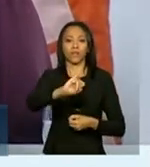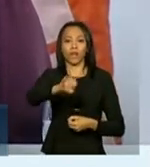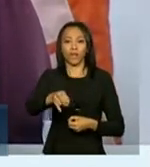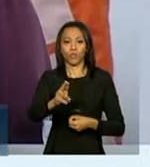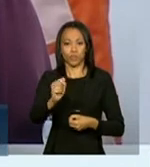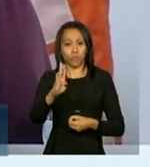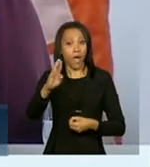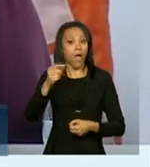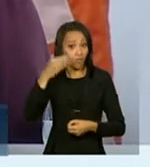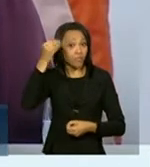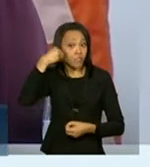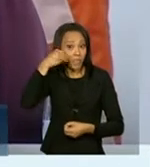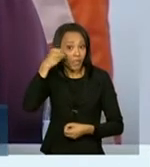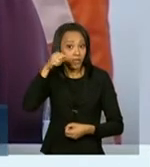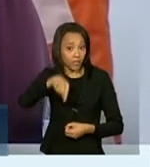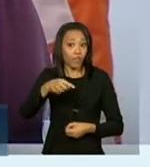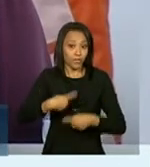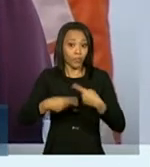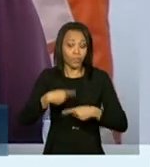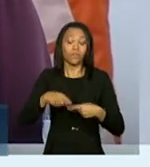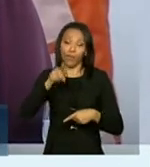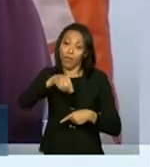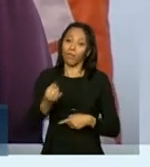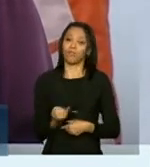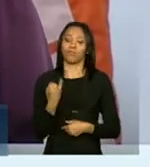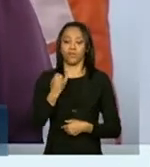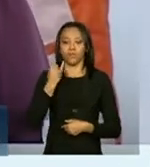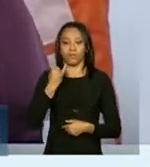de política pode ser importante.